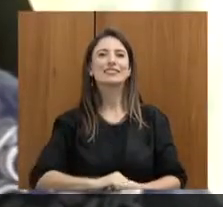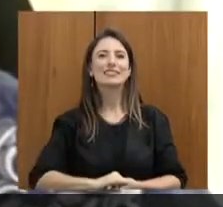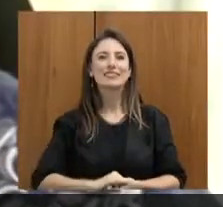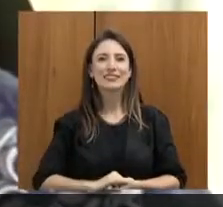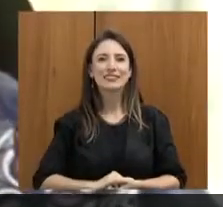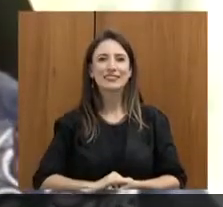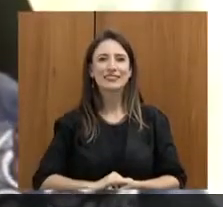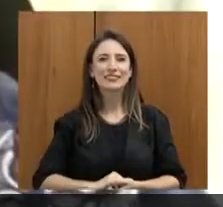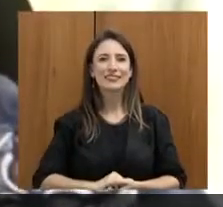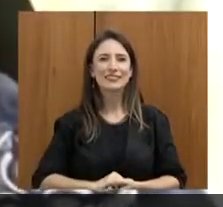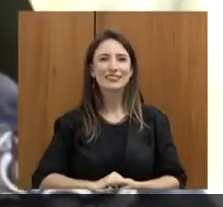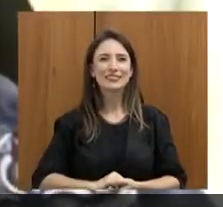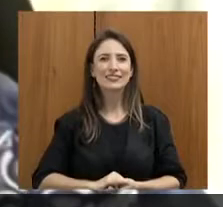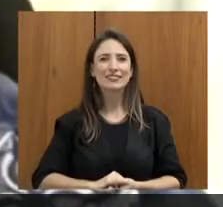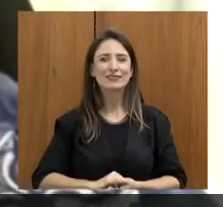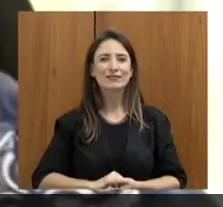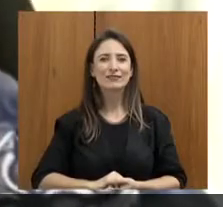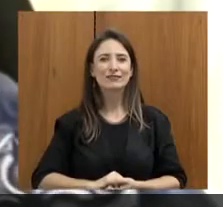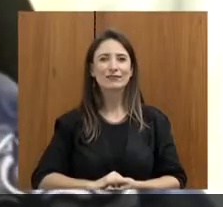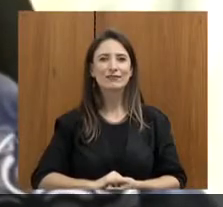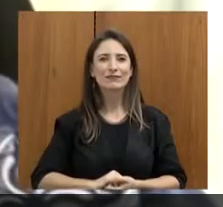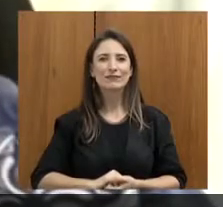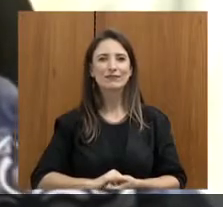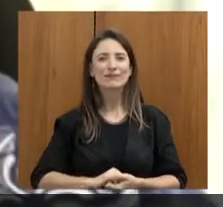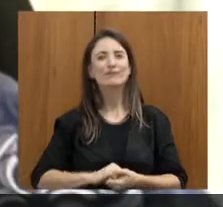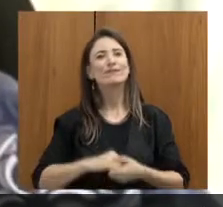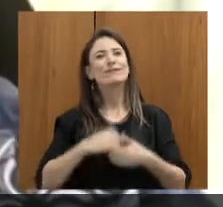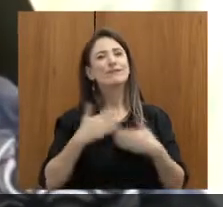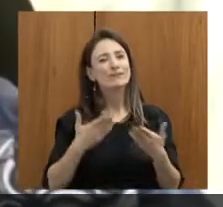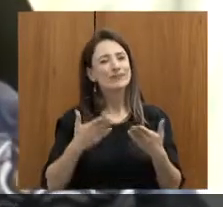Oi ba pé